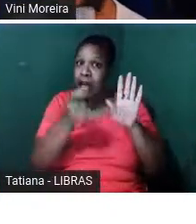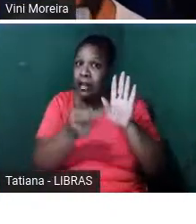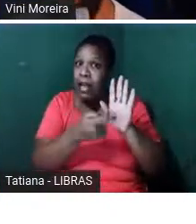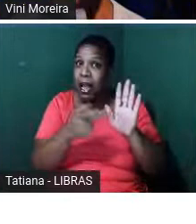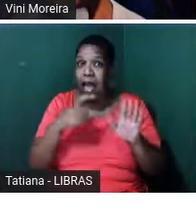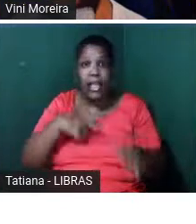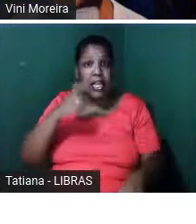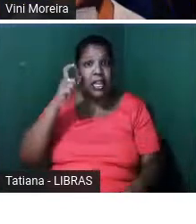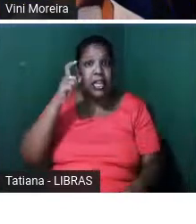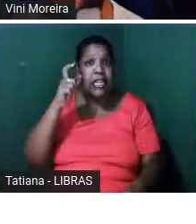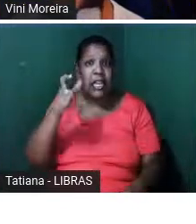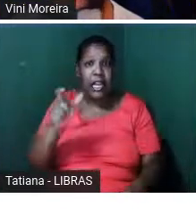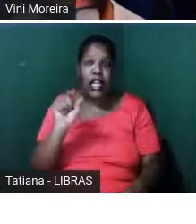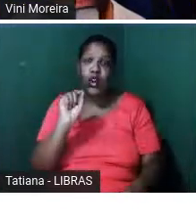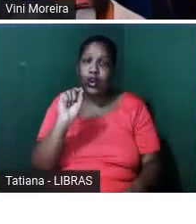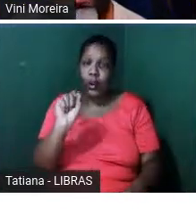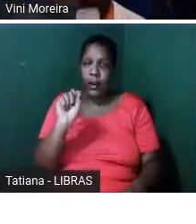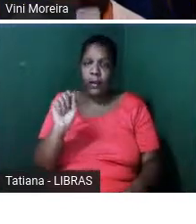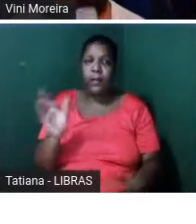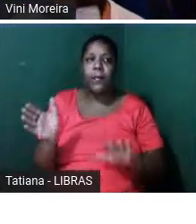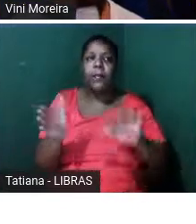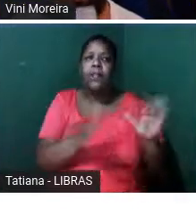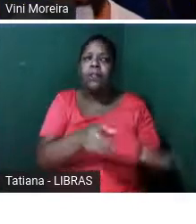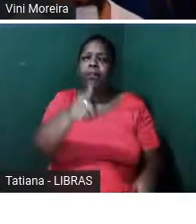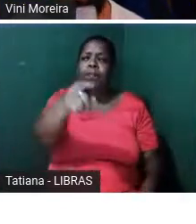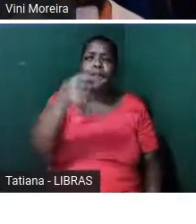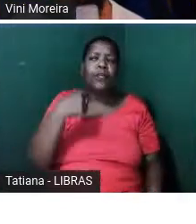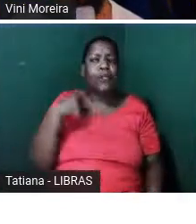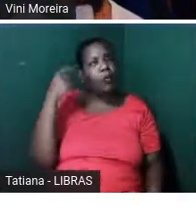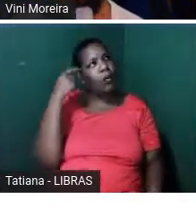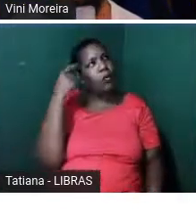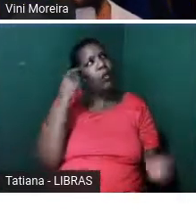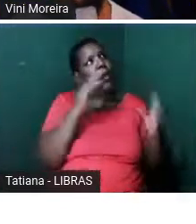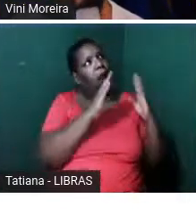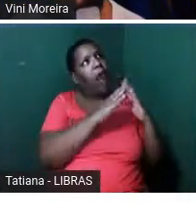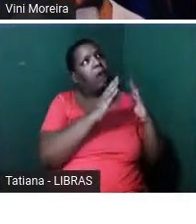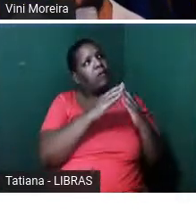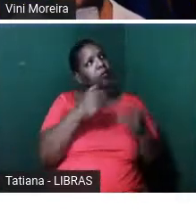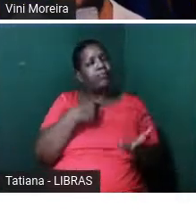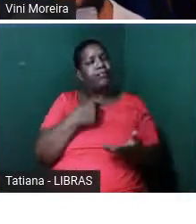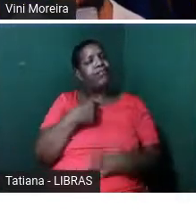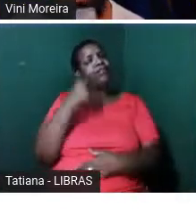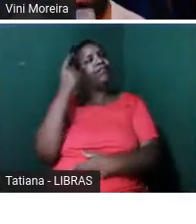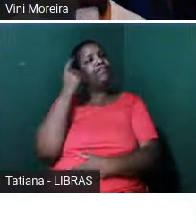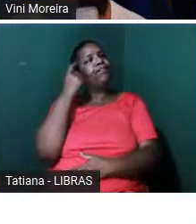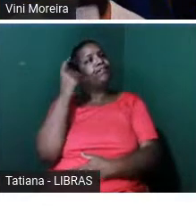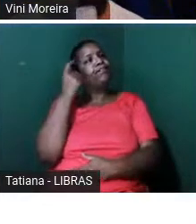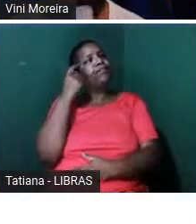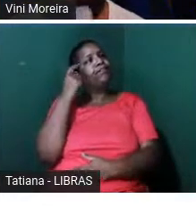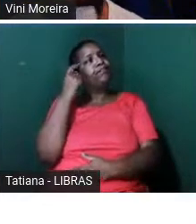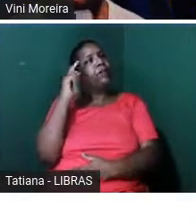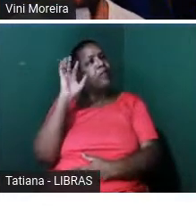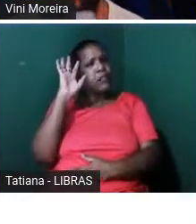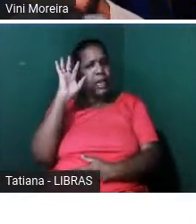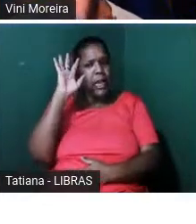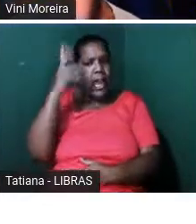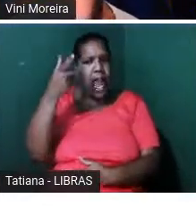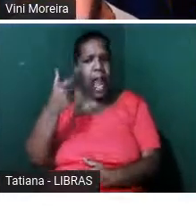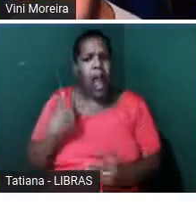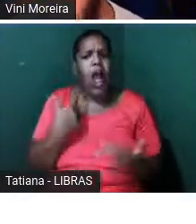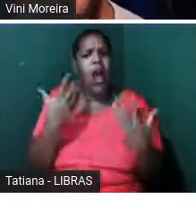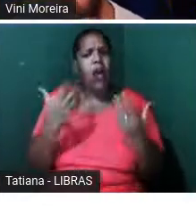acho ela muito interessante é a seguinte pensa que você tá na sua casa hoje bom e você resolve começar a